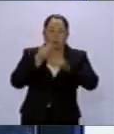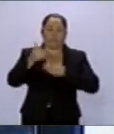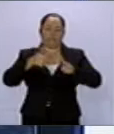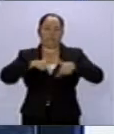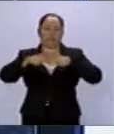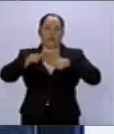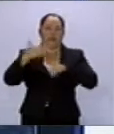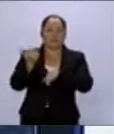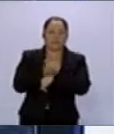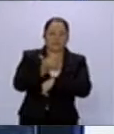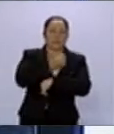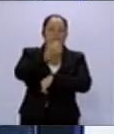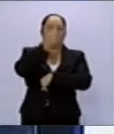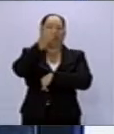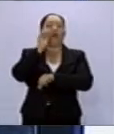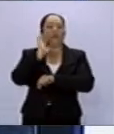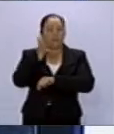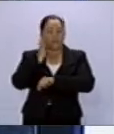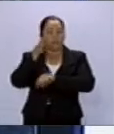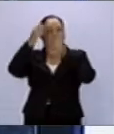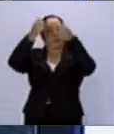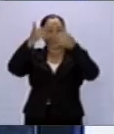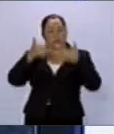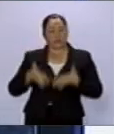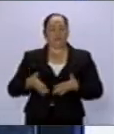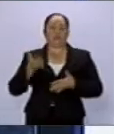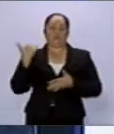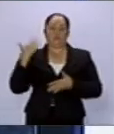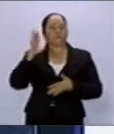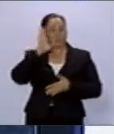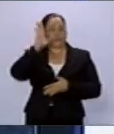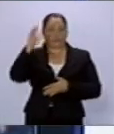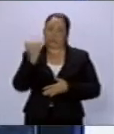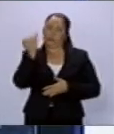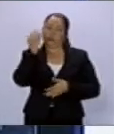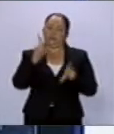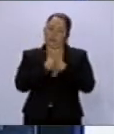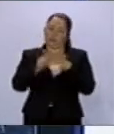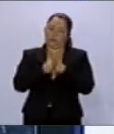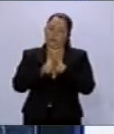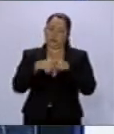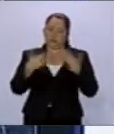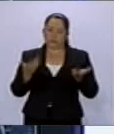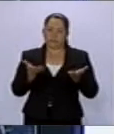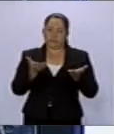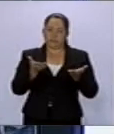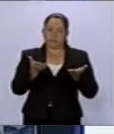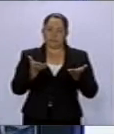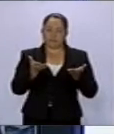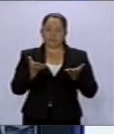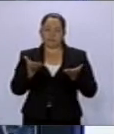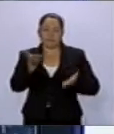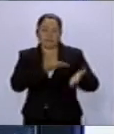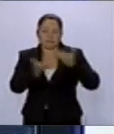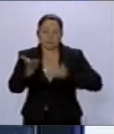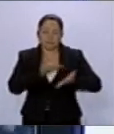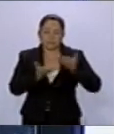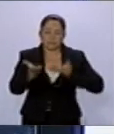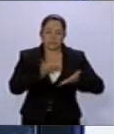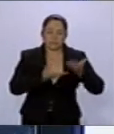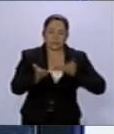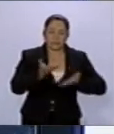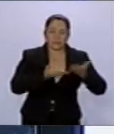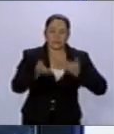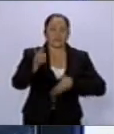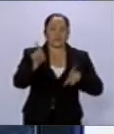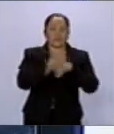de unidade básica de saúde já foi falado pela manhã pelo Ministro também são fundamentais a cooperação internacional com a ópas e o Ministério da Saúde Pública isso é modalidade